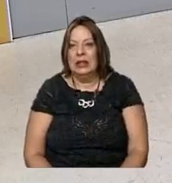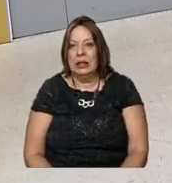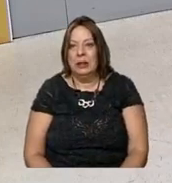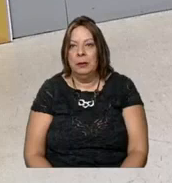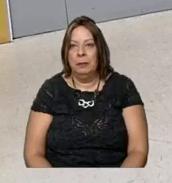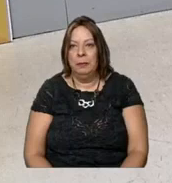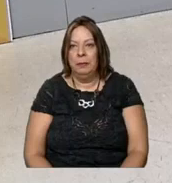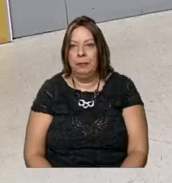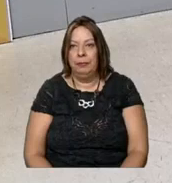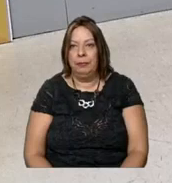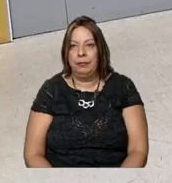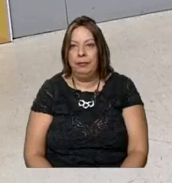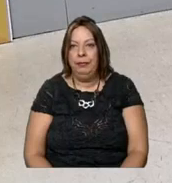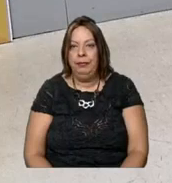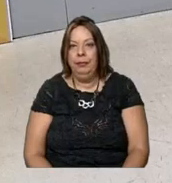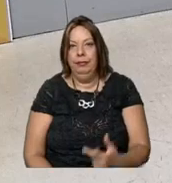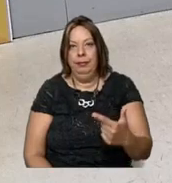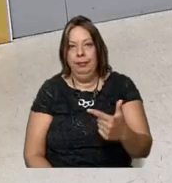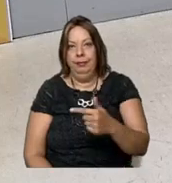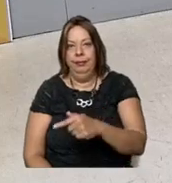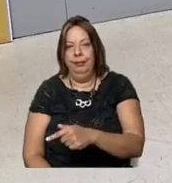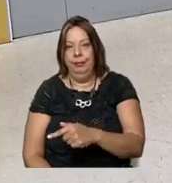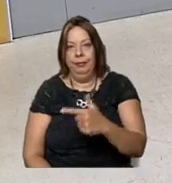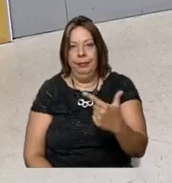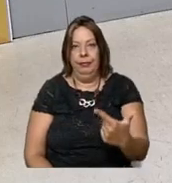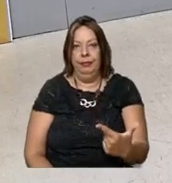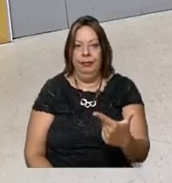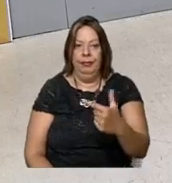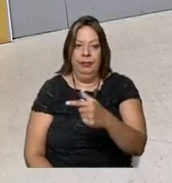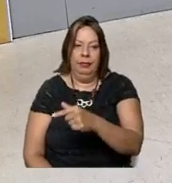marcou 30? Então marca 27,